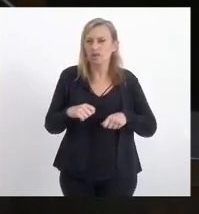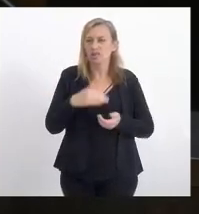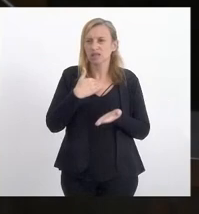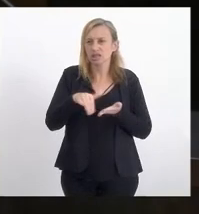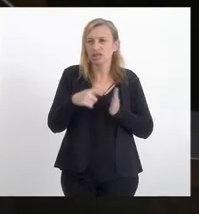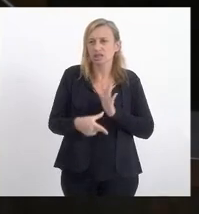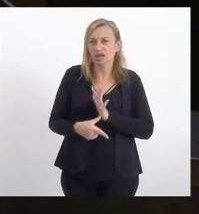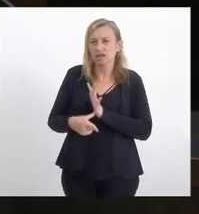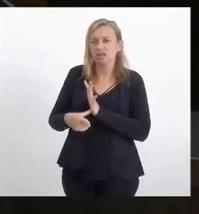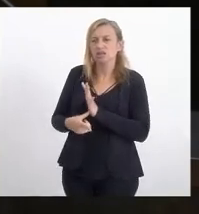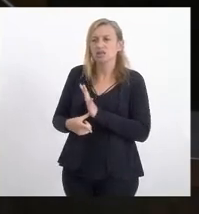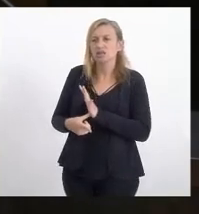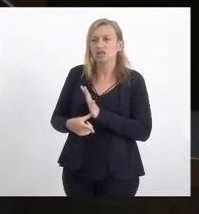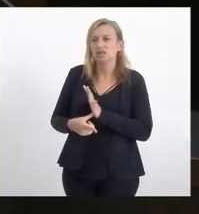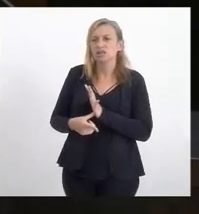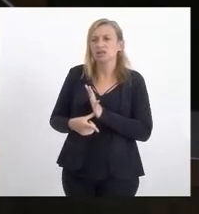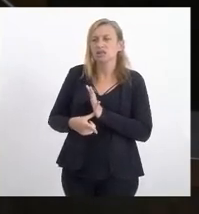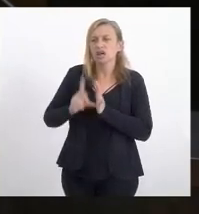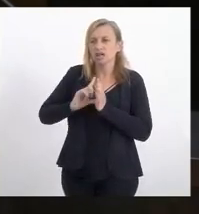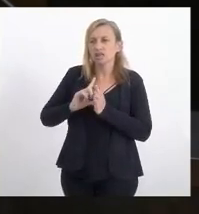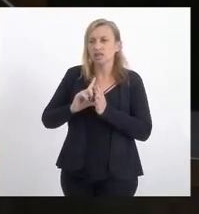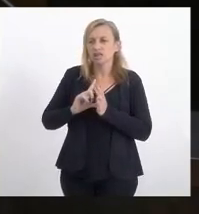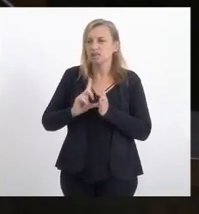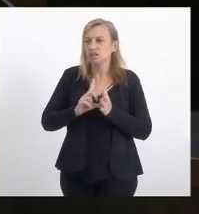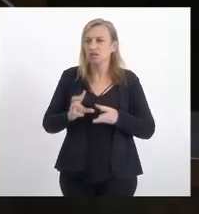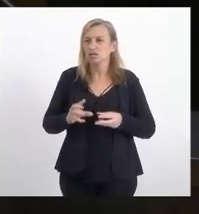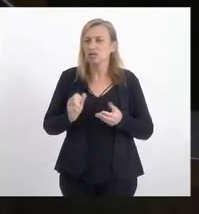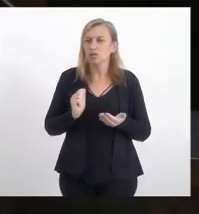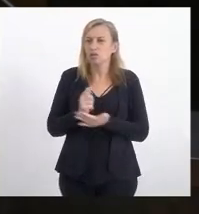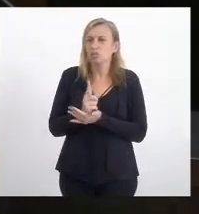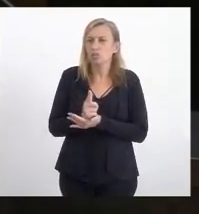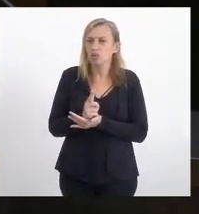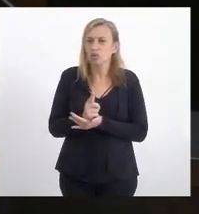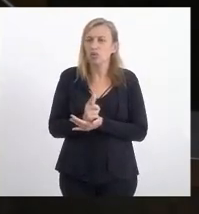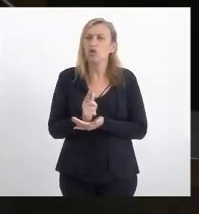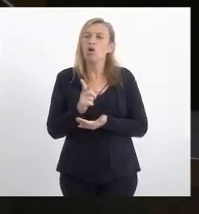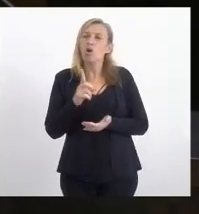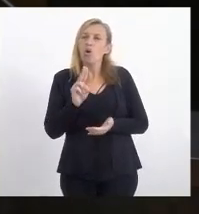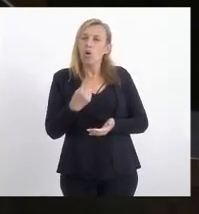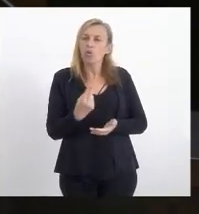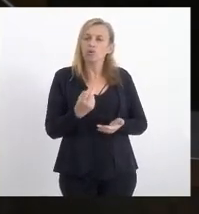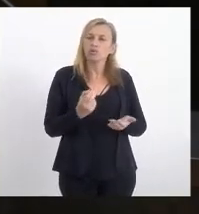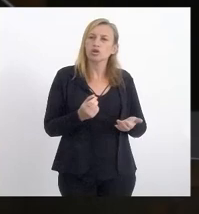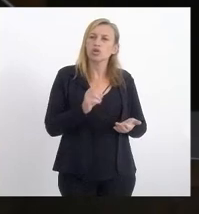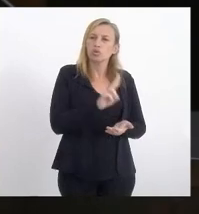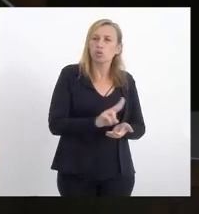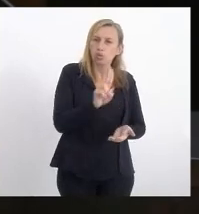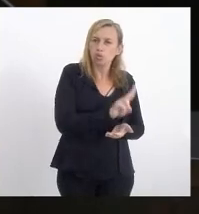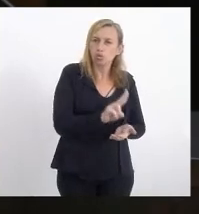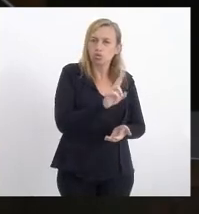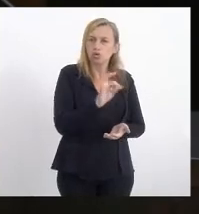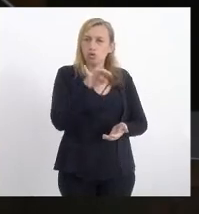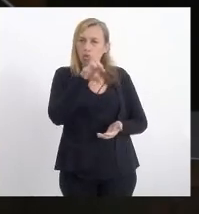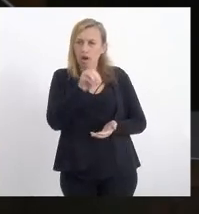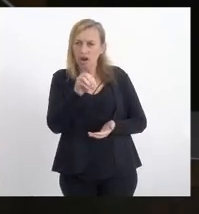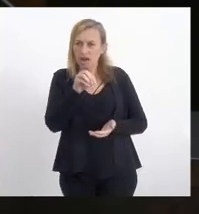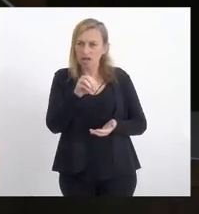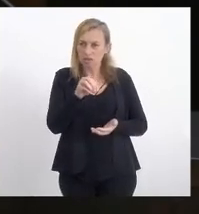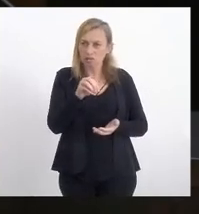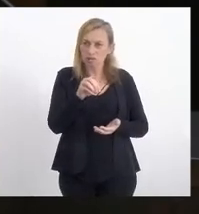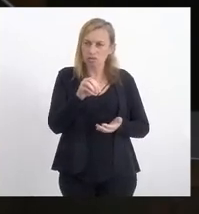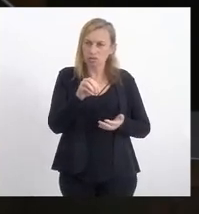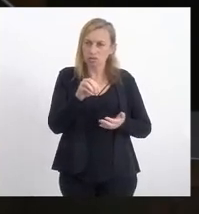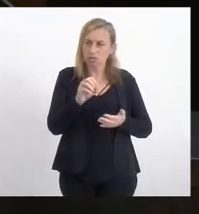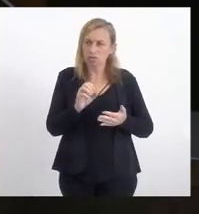simplesmente ele não citou colete balístico ou eu uso um colete balístico vencido e o eu não uso e